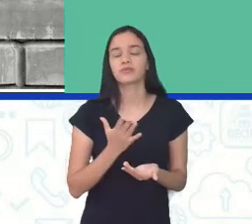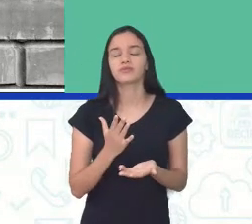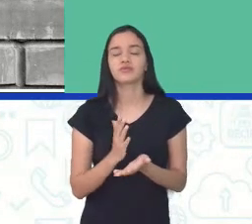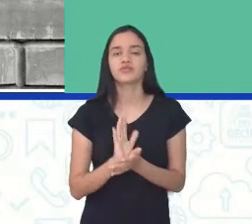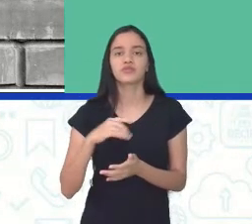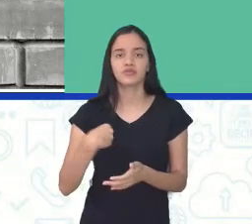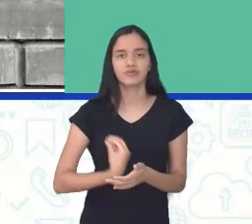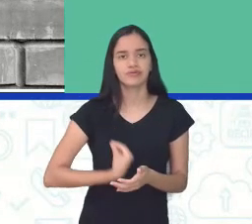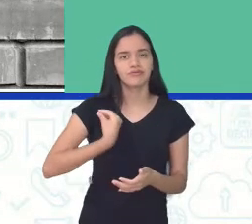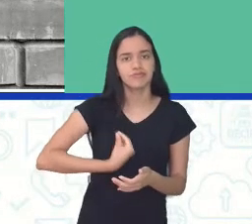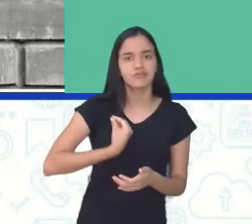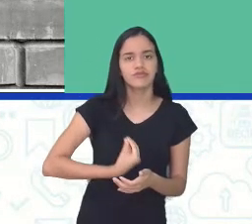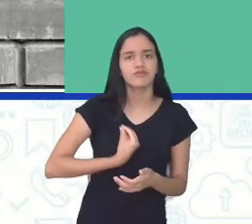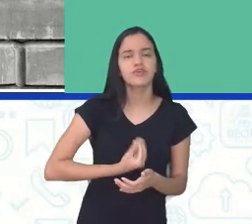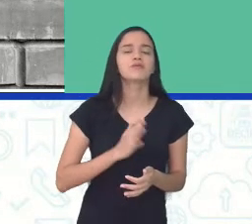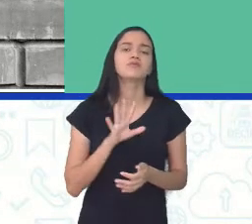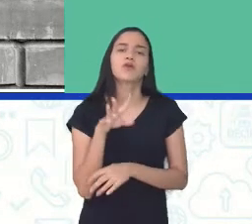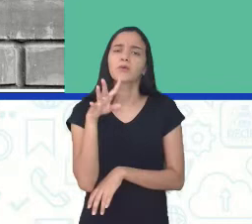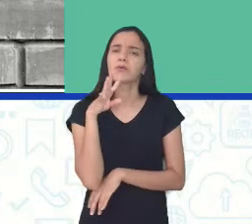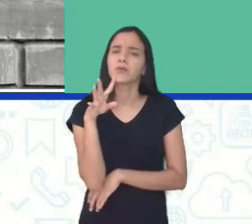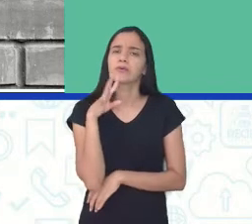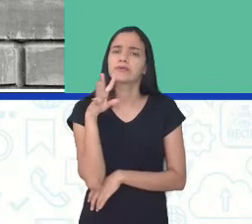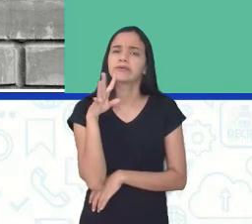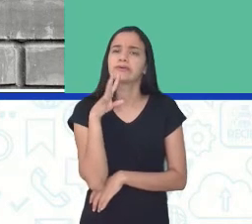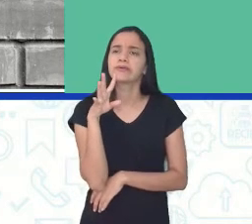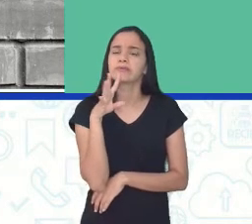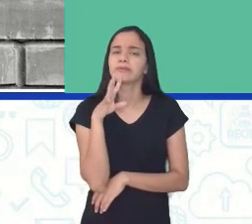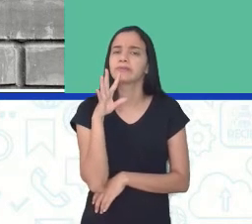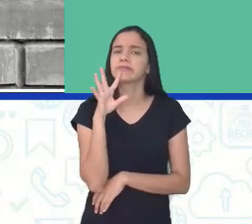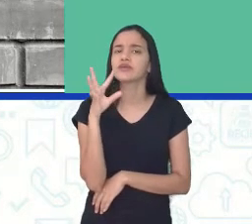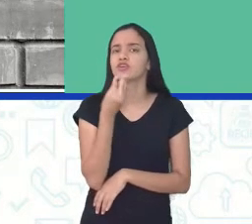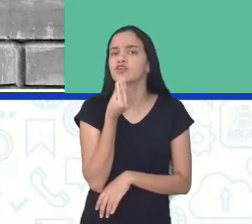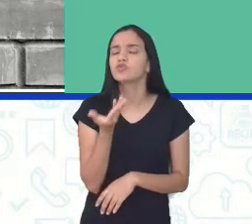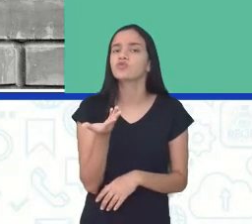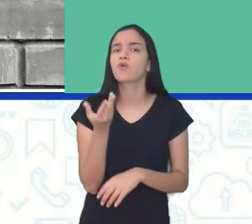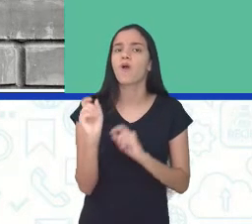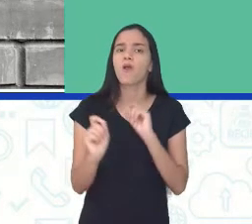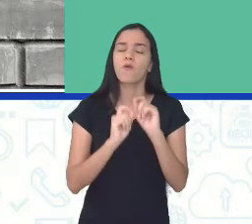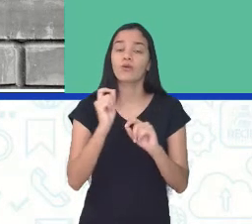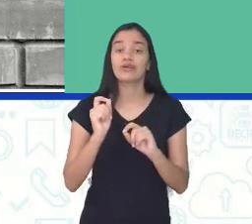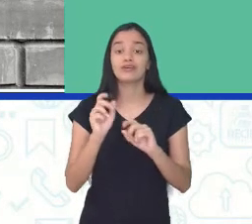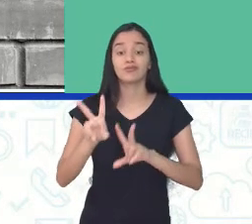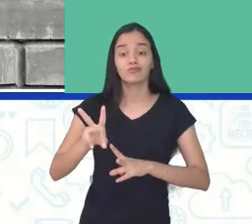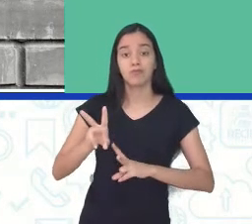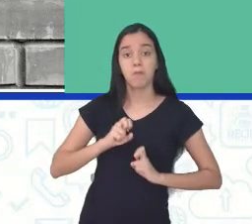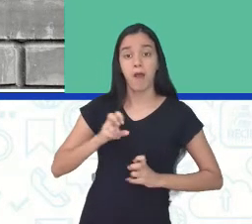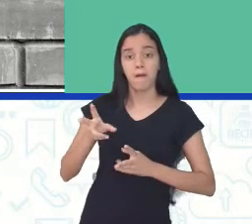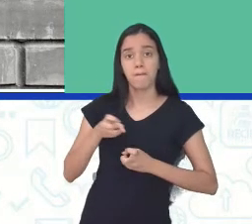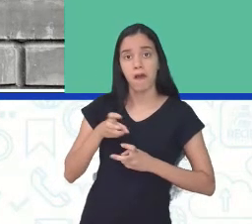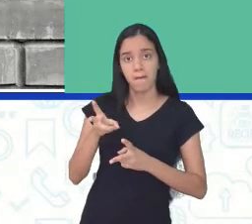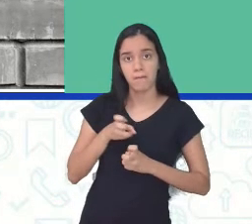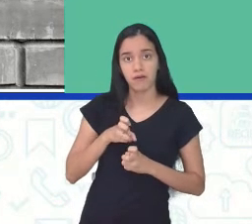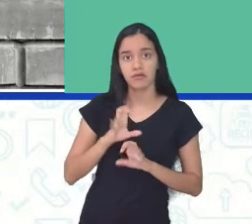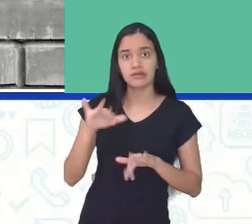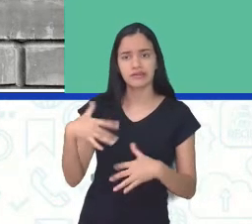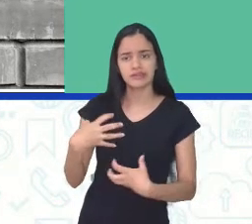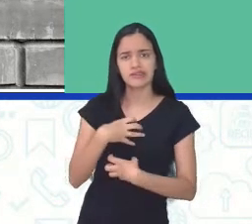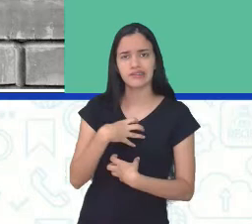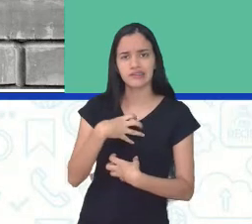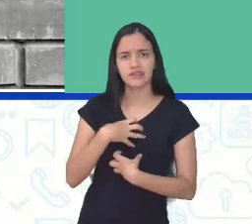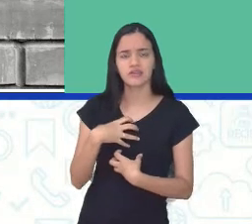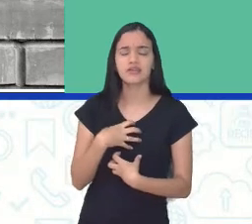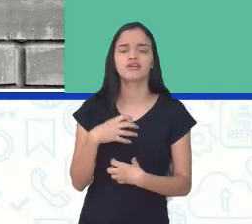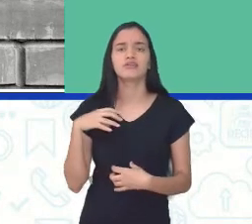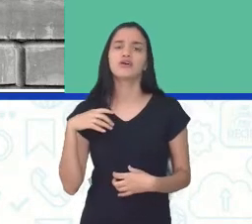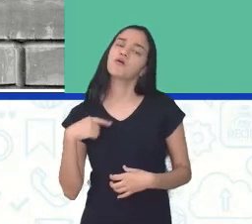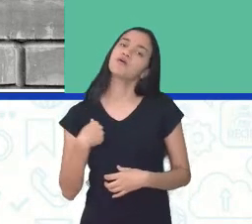que conhecer, e quem vai me dar esse conhecimento são os órgãos de sentido. São através dessas sensações que eu vou